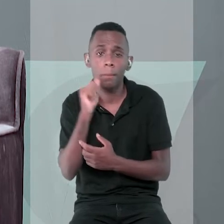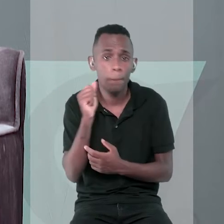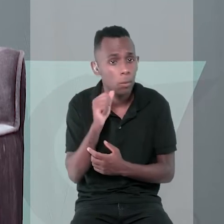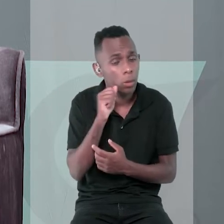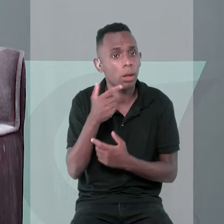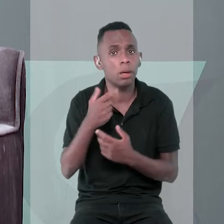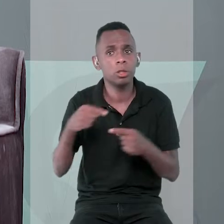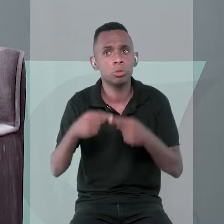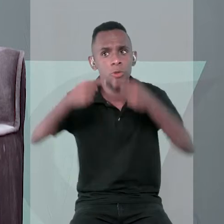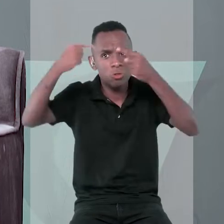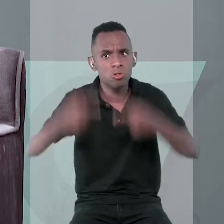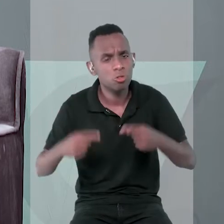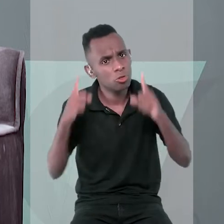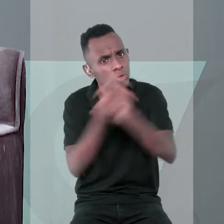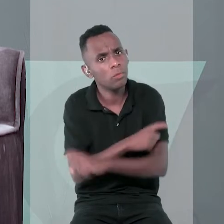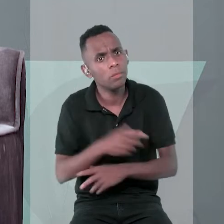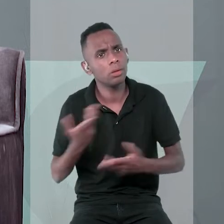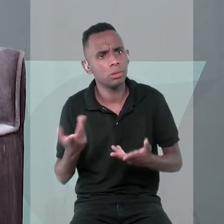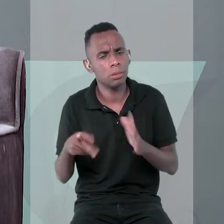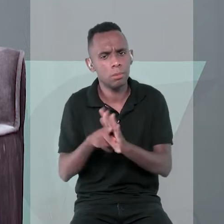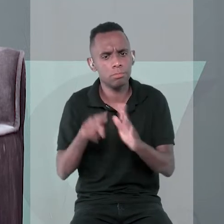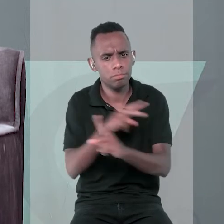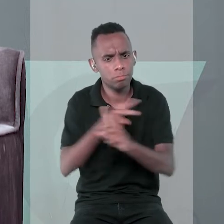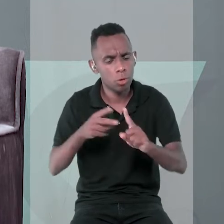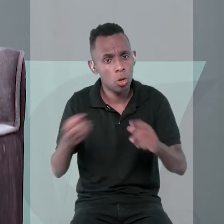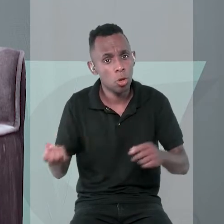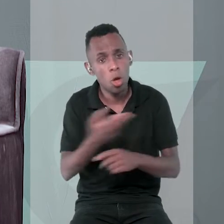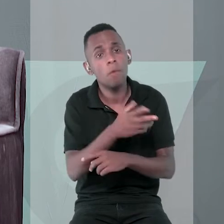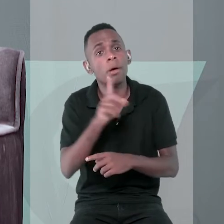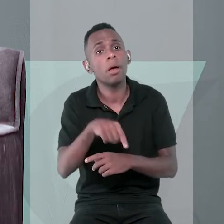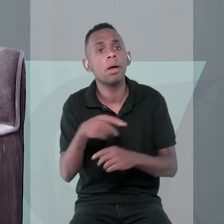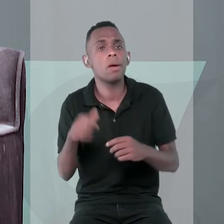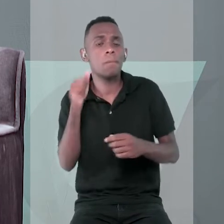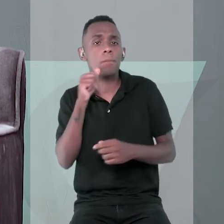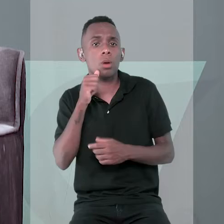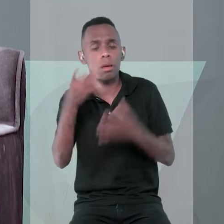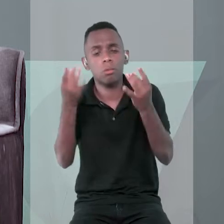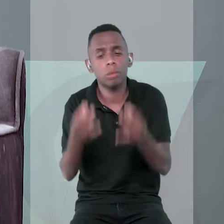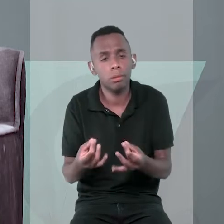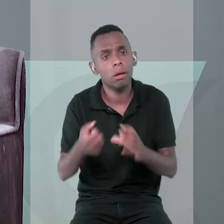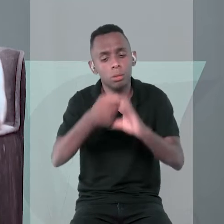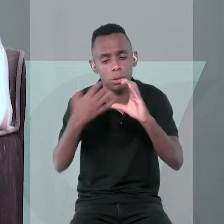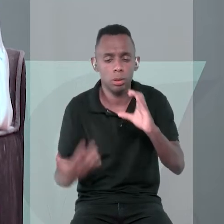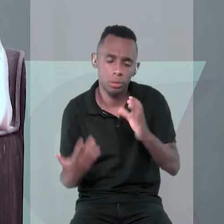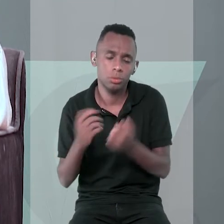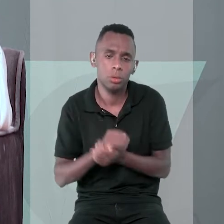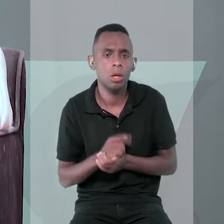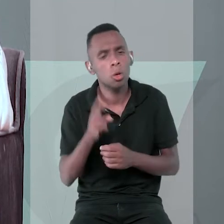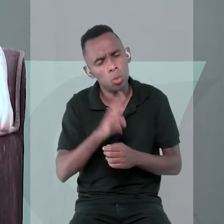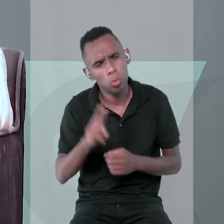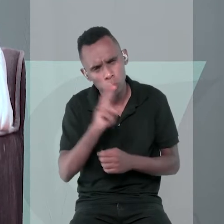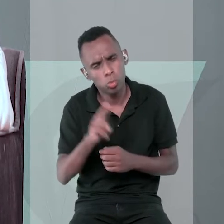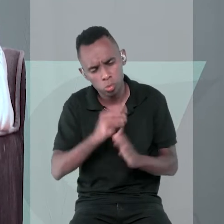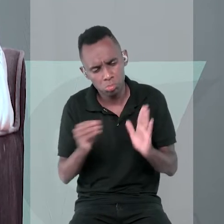resolver um conflito difícil, né? Encarnarem um paradoxo, que é o paradoxo do feminino, que eu acho que eu tentei, até uso esse